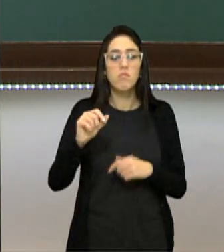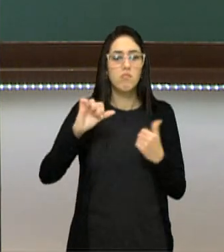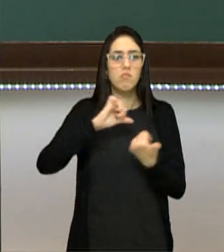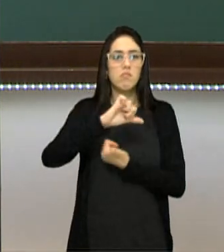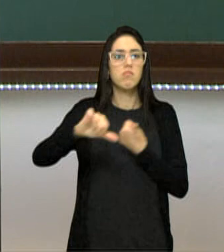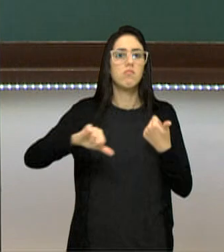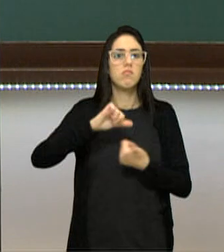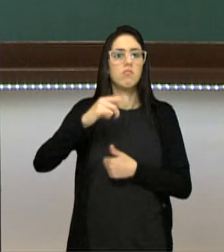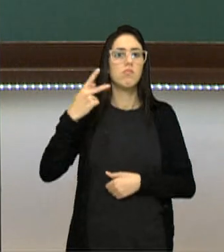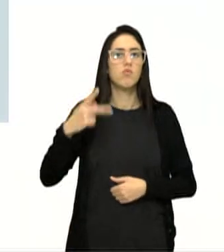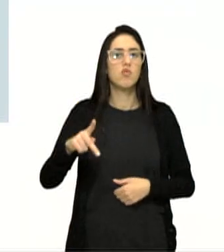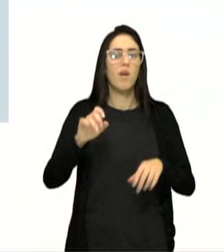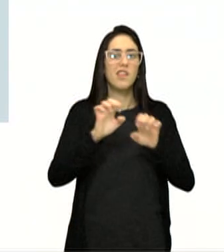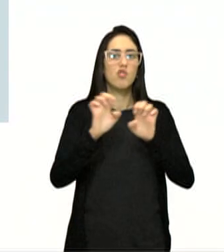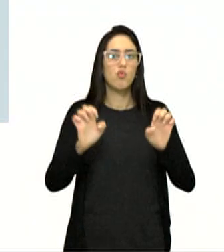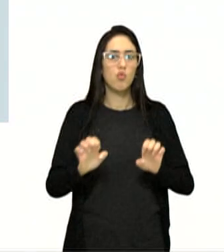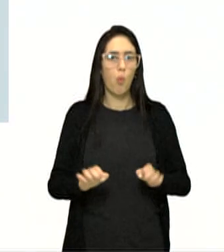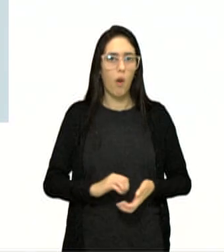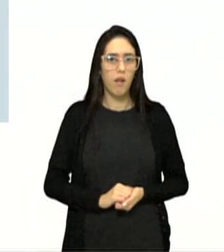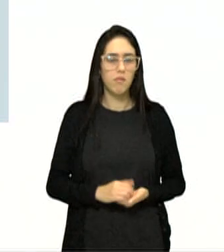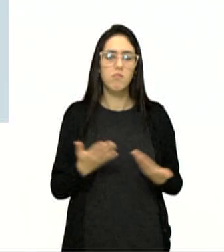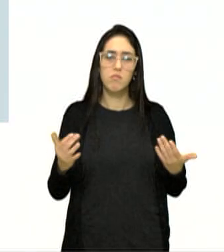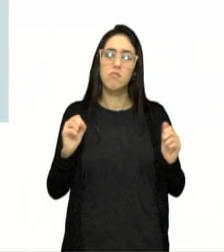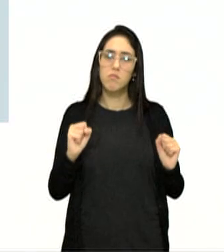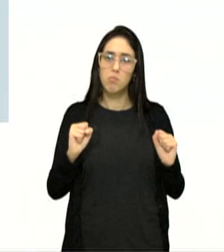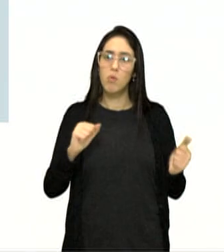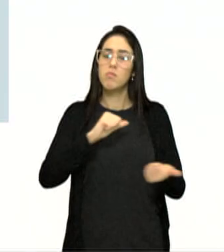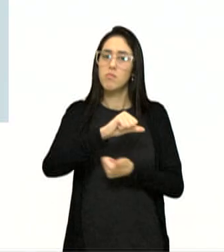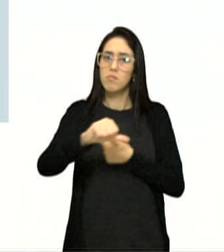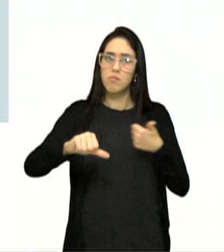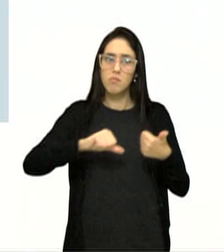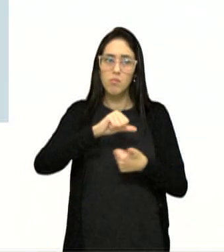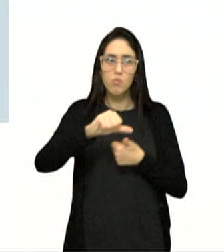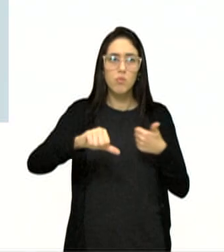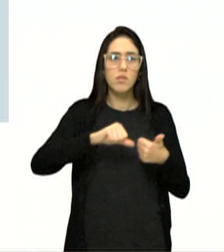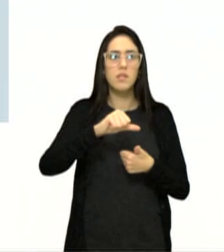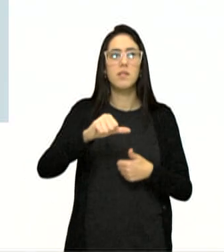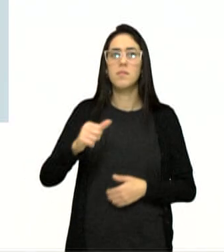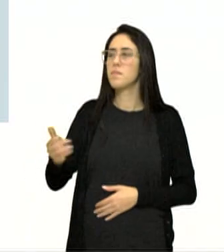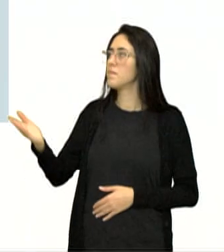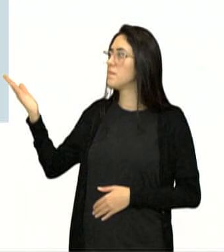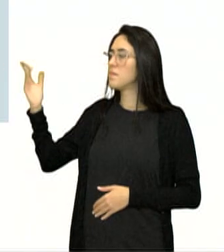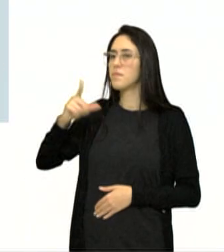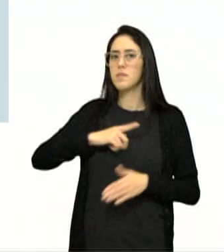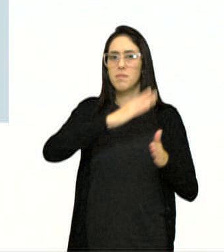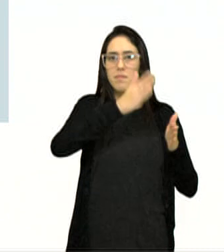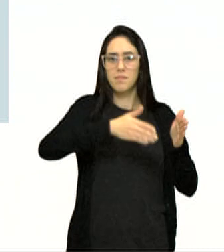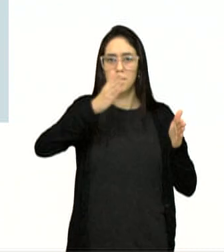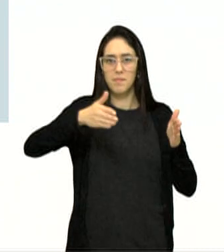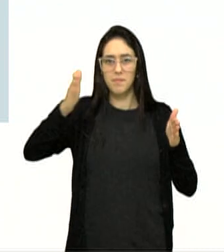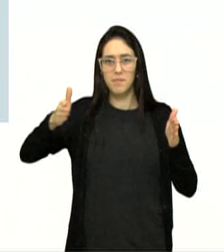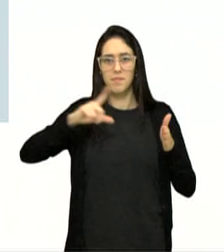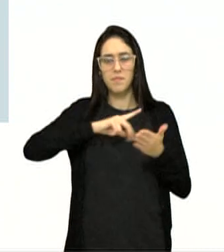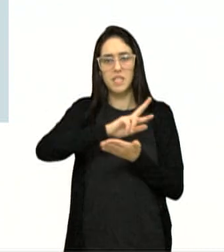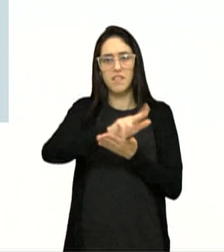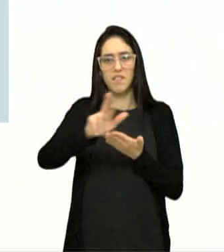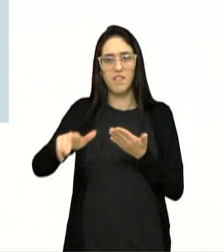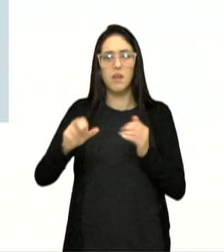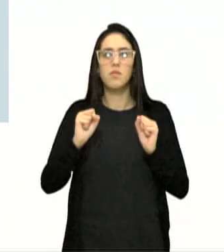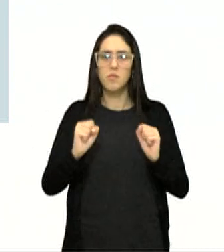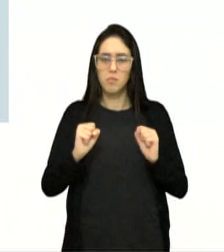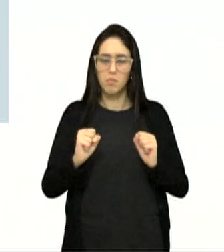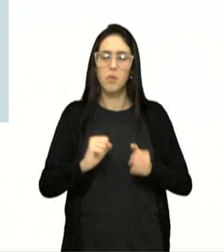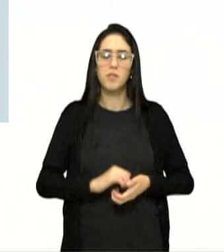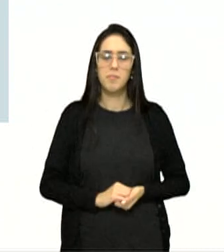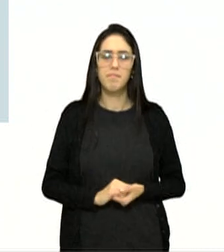na estrutura. Então essas alterações podem ser do tipo deleção, do tipo adição, duplicação,